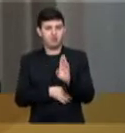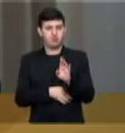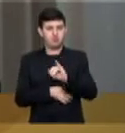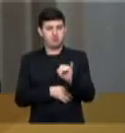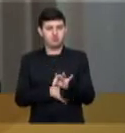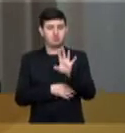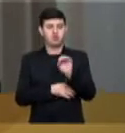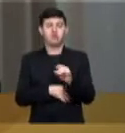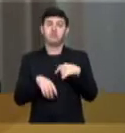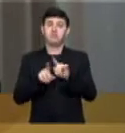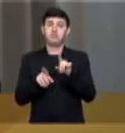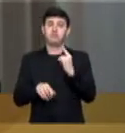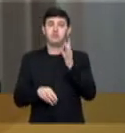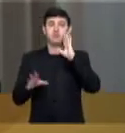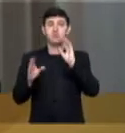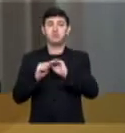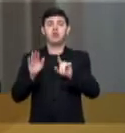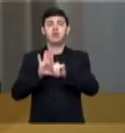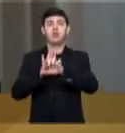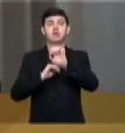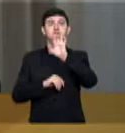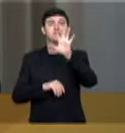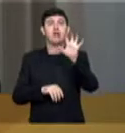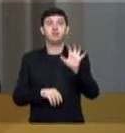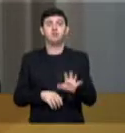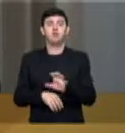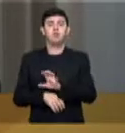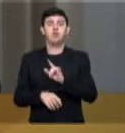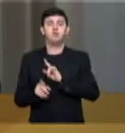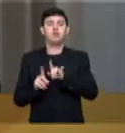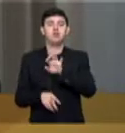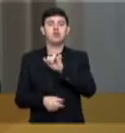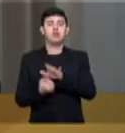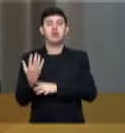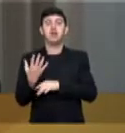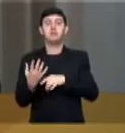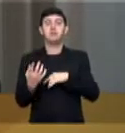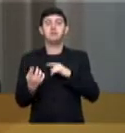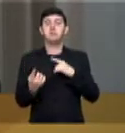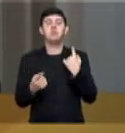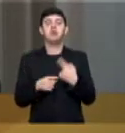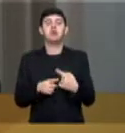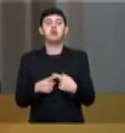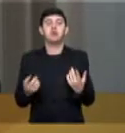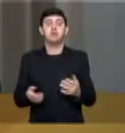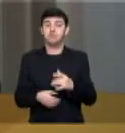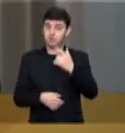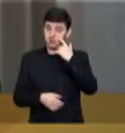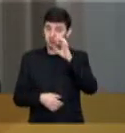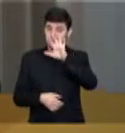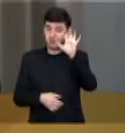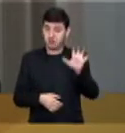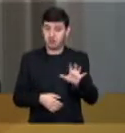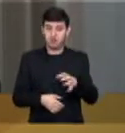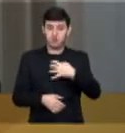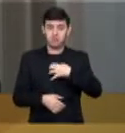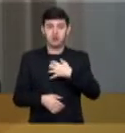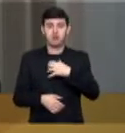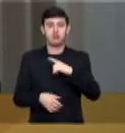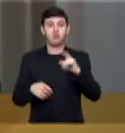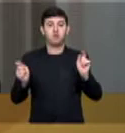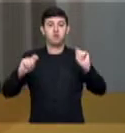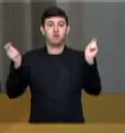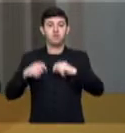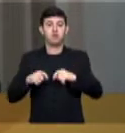da lei estadual, eles subsistem, sim, por três razões. Primeiro, porque o Estado da Bahia ela é incompetente para regar a